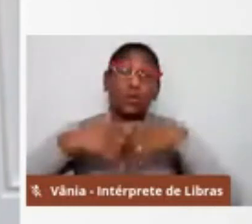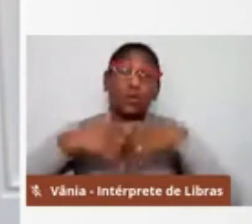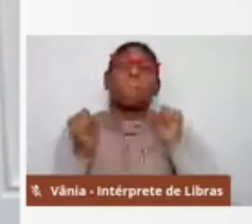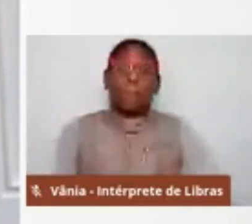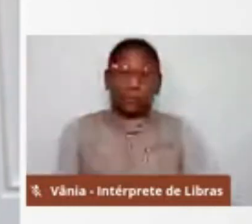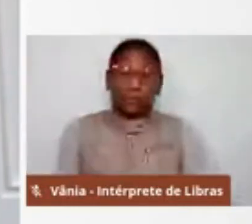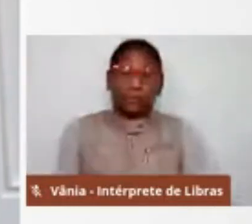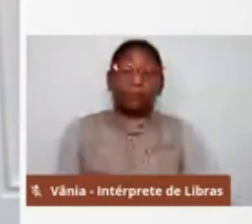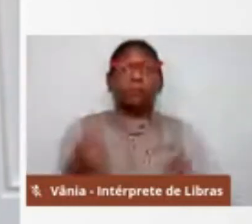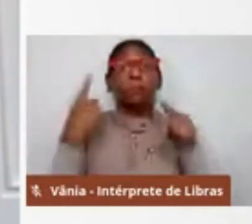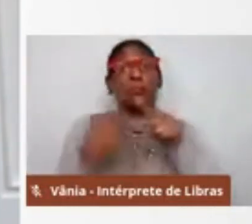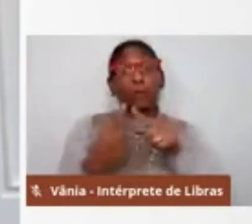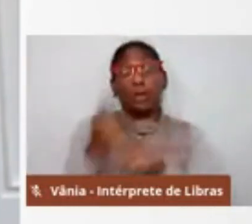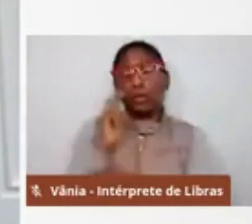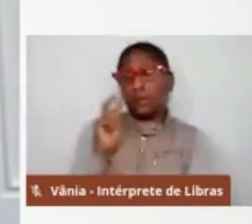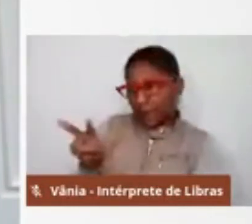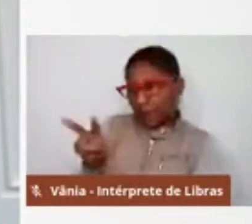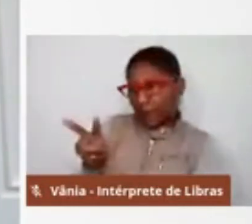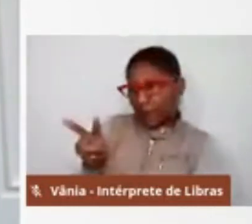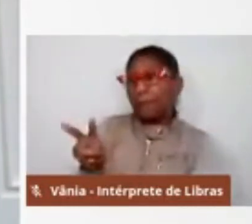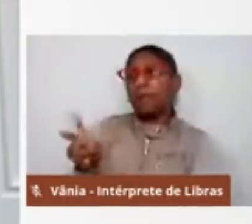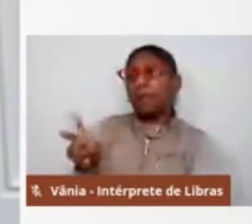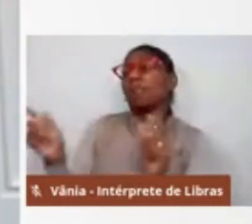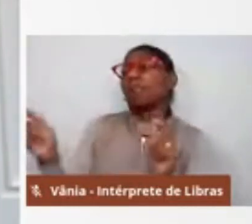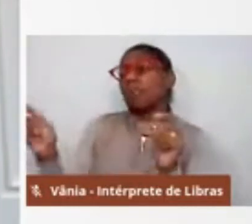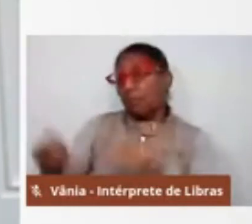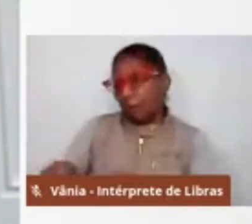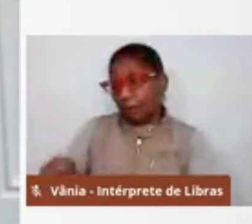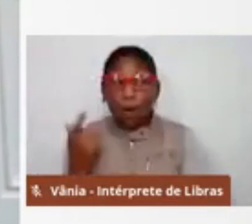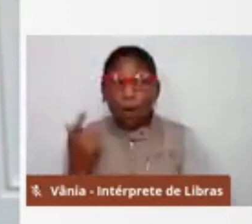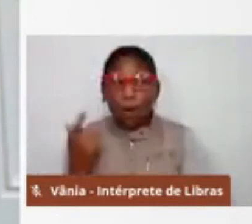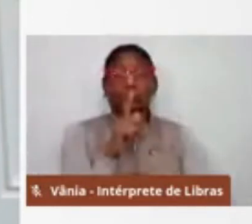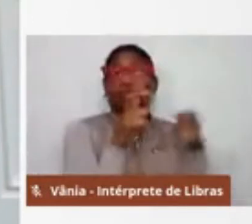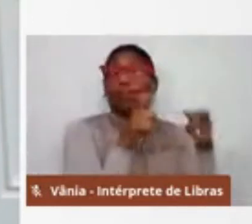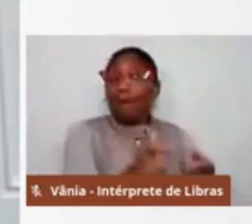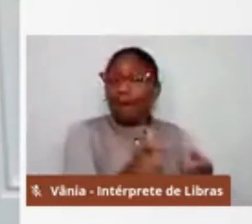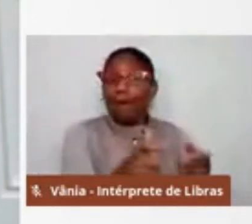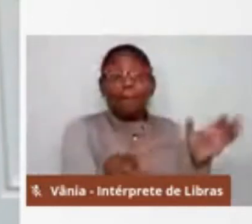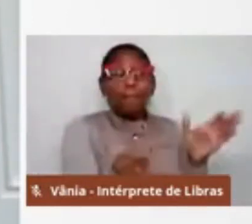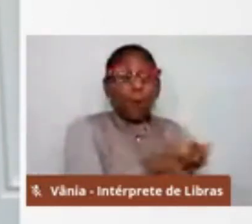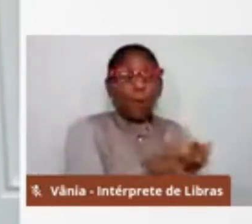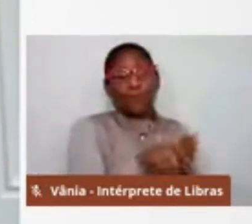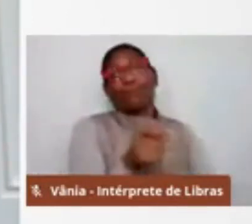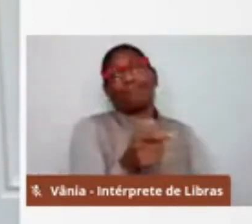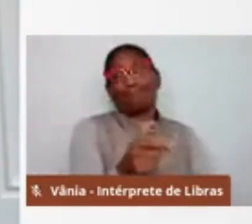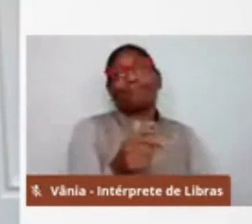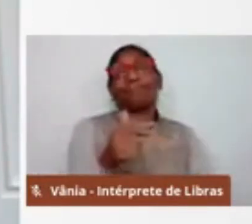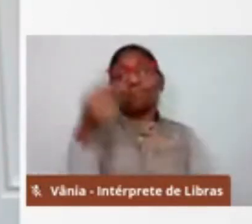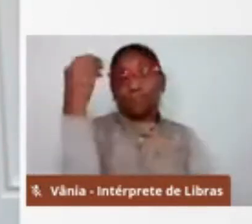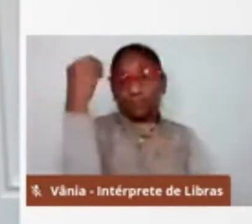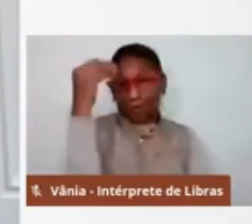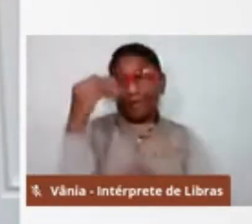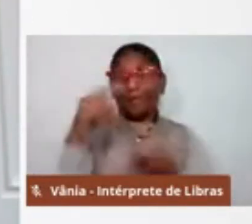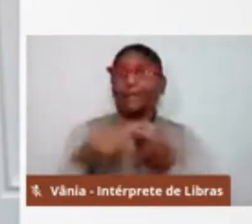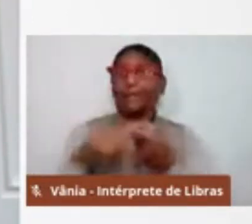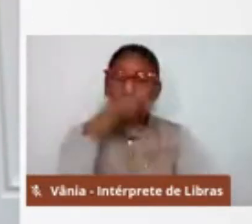observando maior necessidade de redução dos indicadores é na região metropolitana, na região da Serra